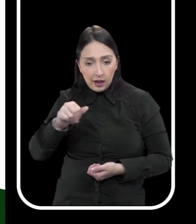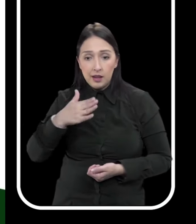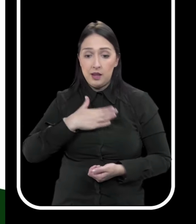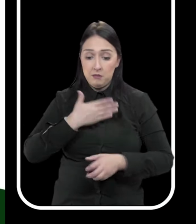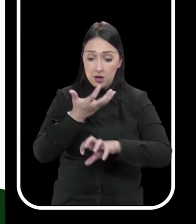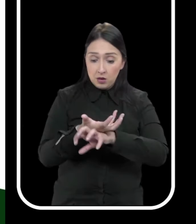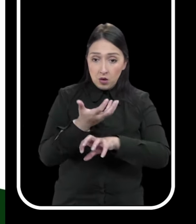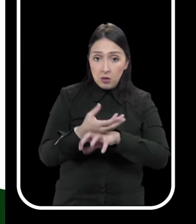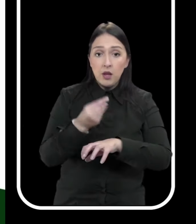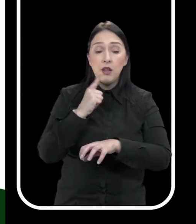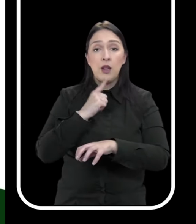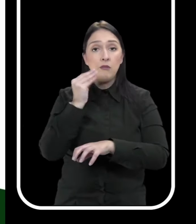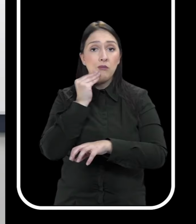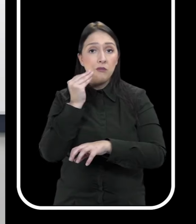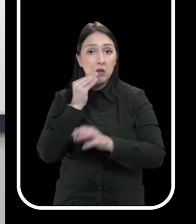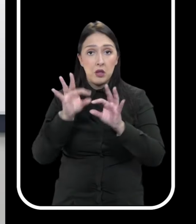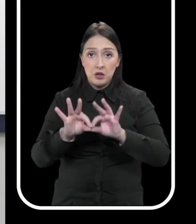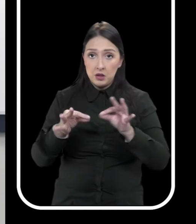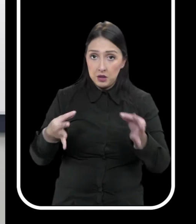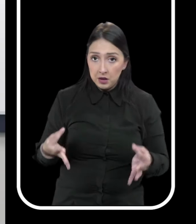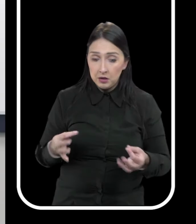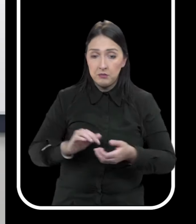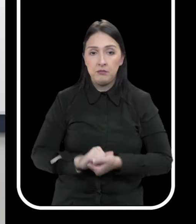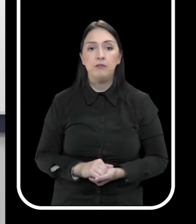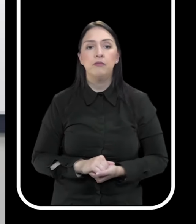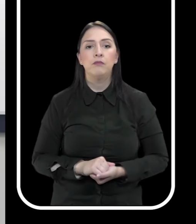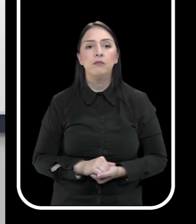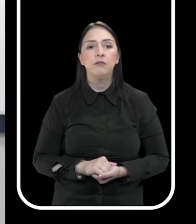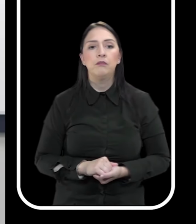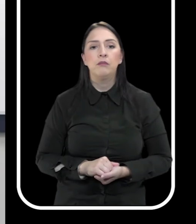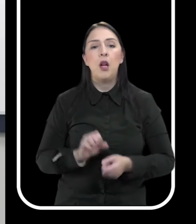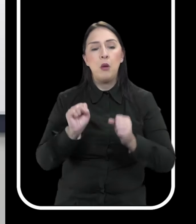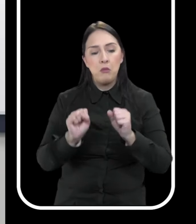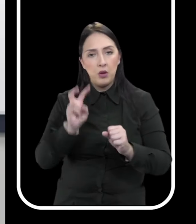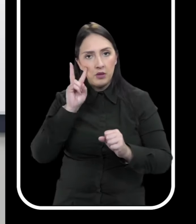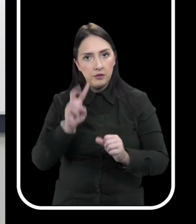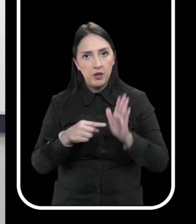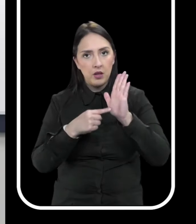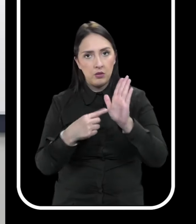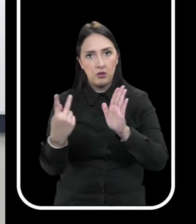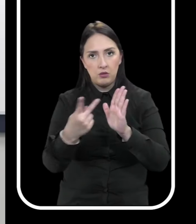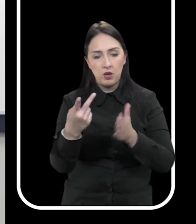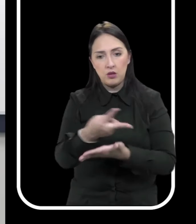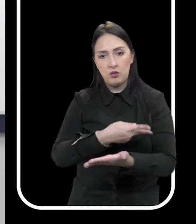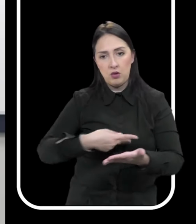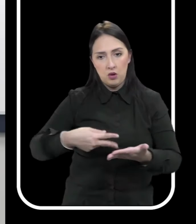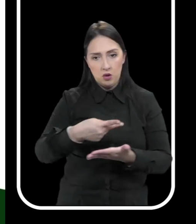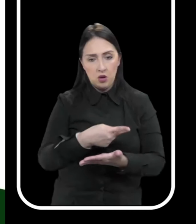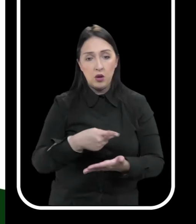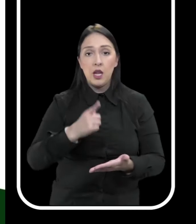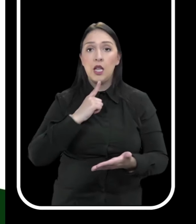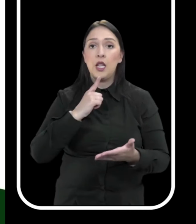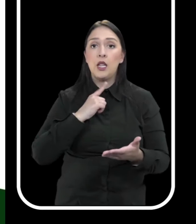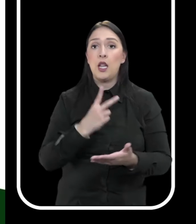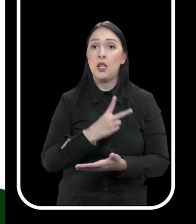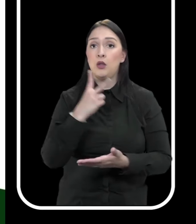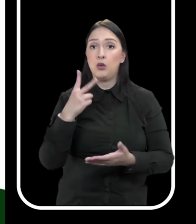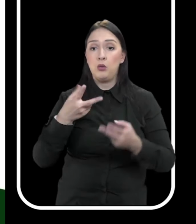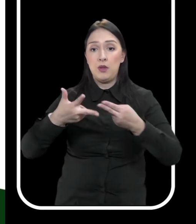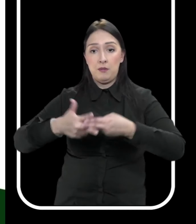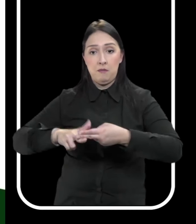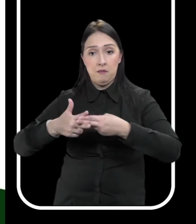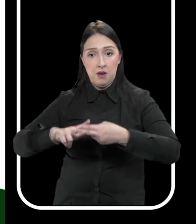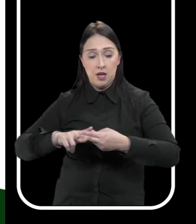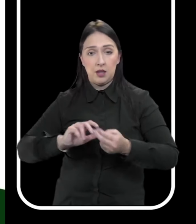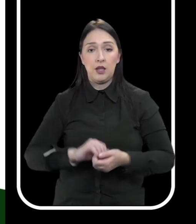manufatura enxuta, eu faço uma simulação bastante simples. Essa simulação, como vocês podem ver aqui no nosso desenho, ele é composto de